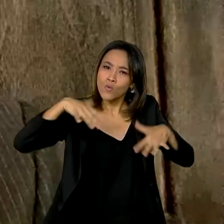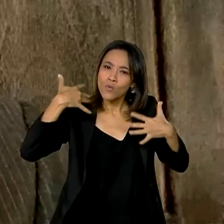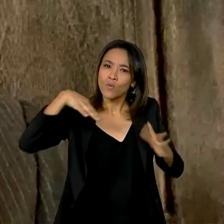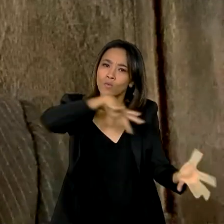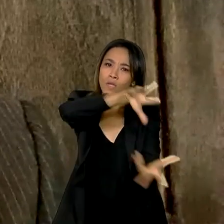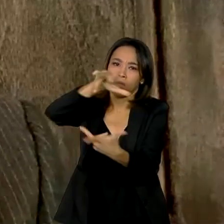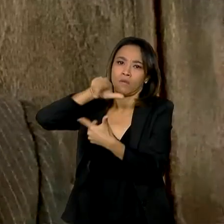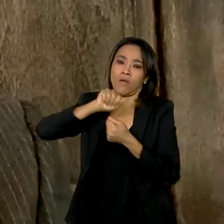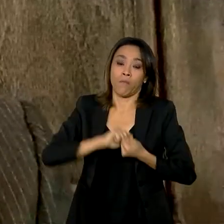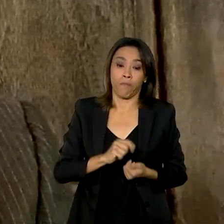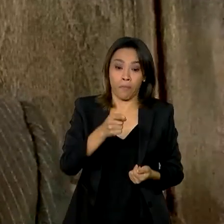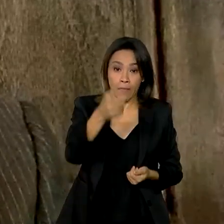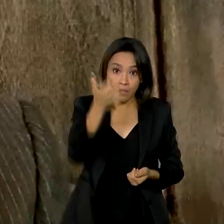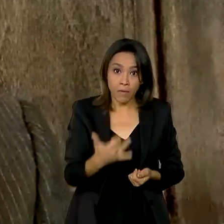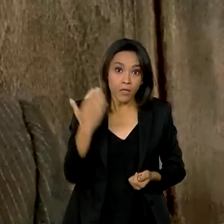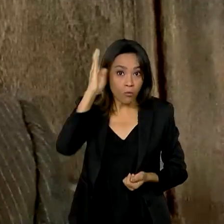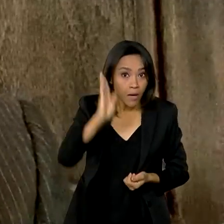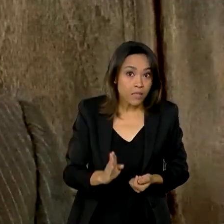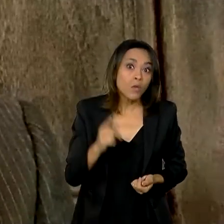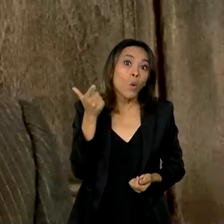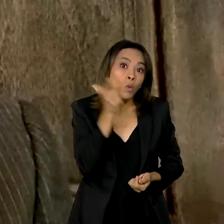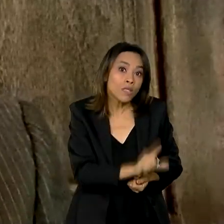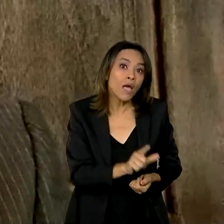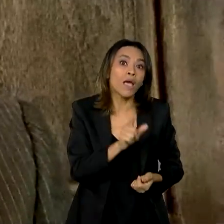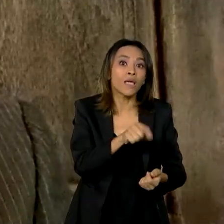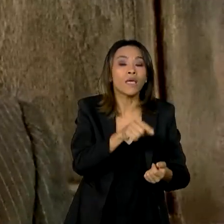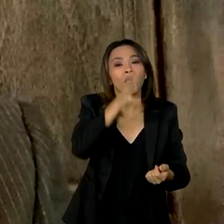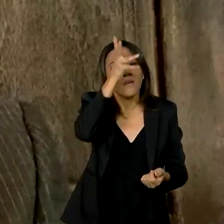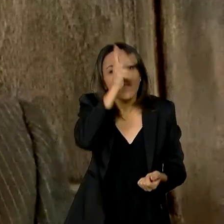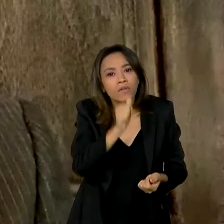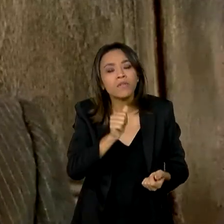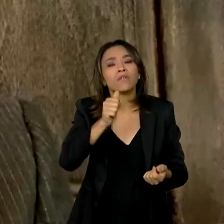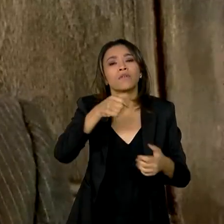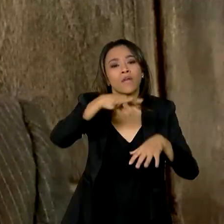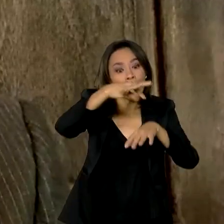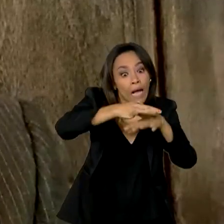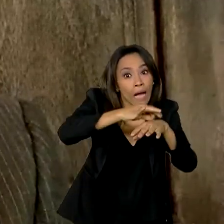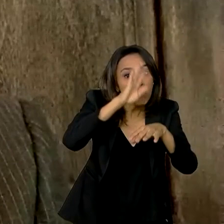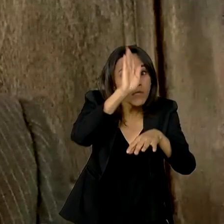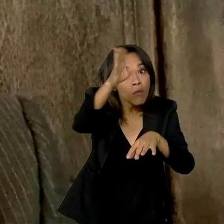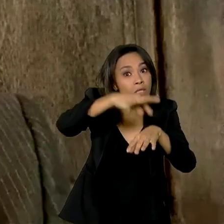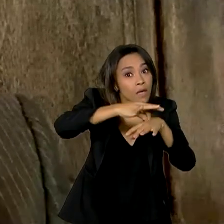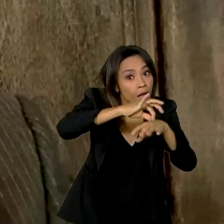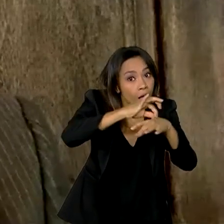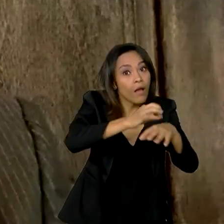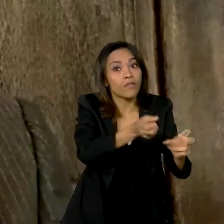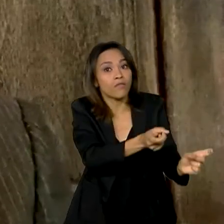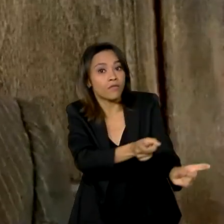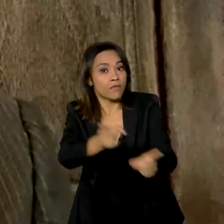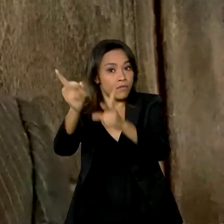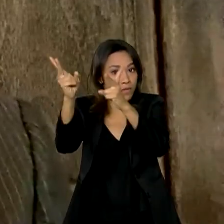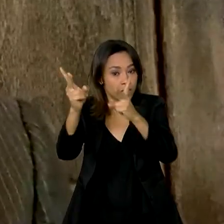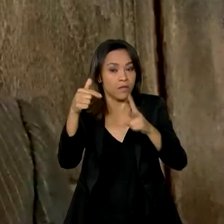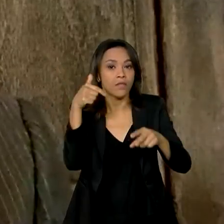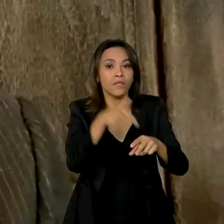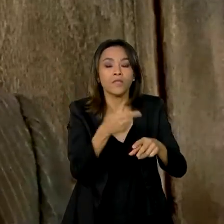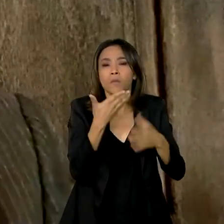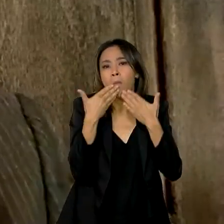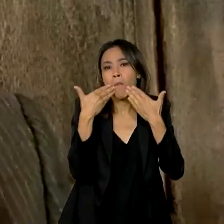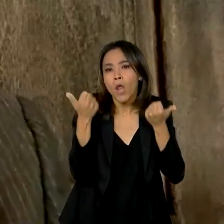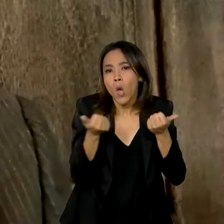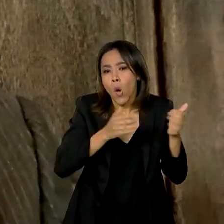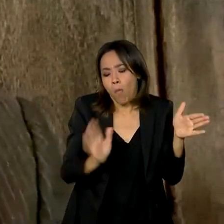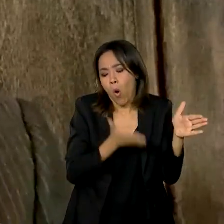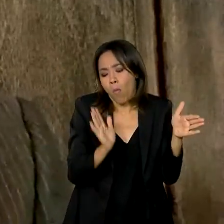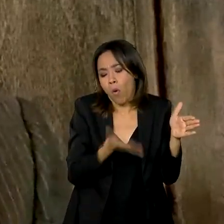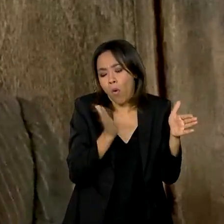produzir hoje proteína animal para o mundo inteiro, sobretudo carne. Então, isso faz com que haja uma melhora na produção e